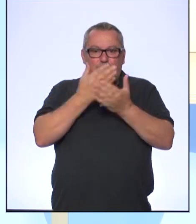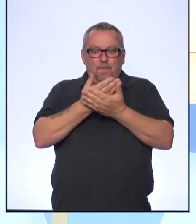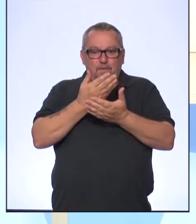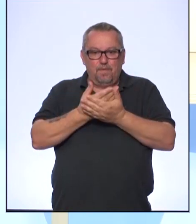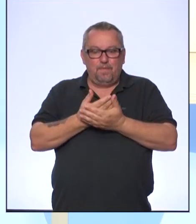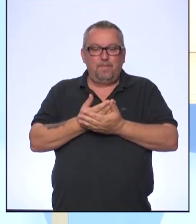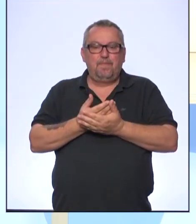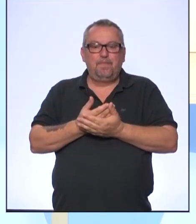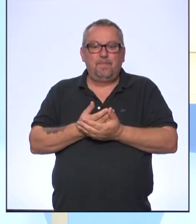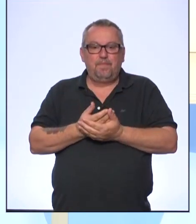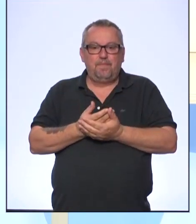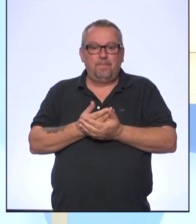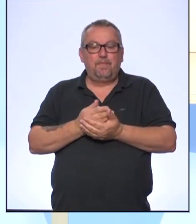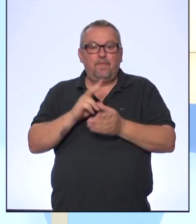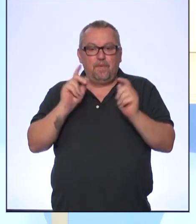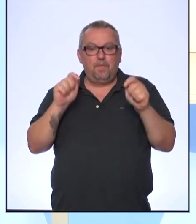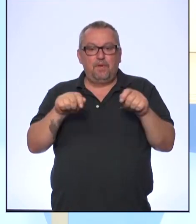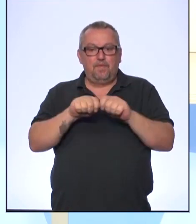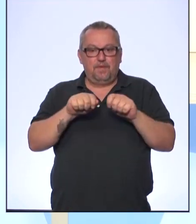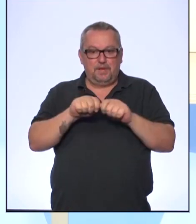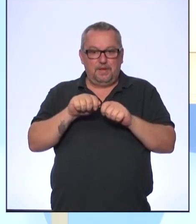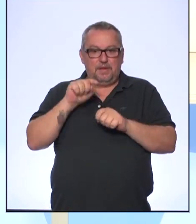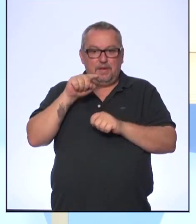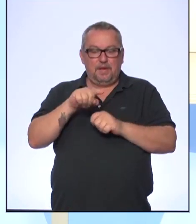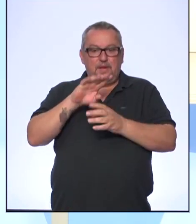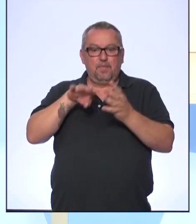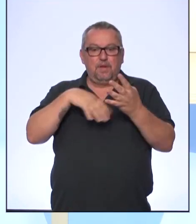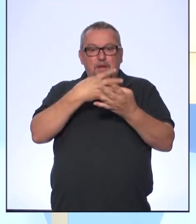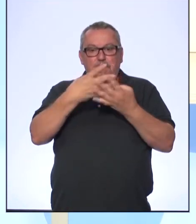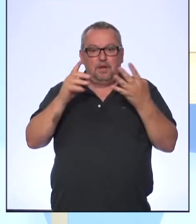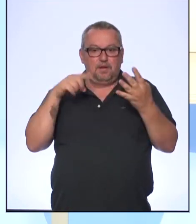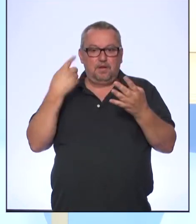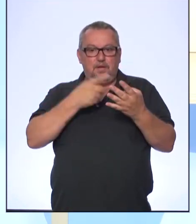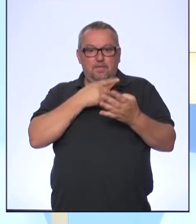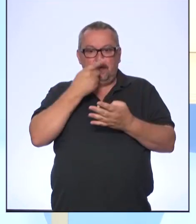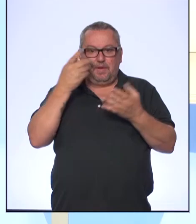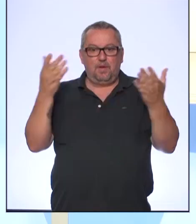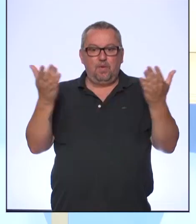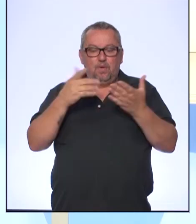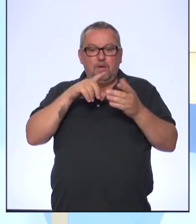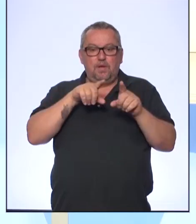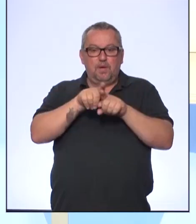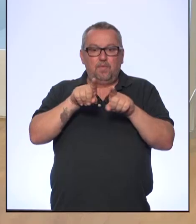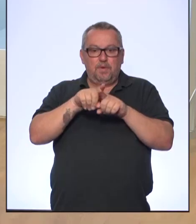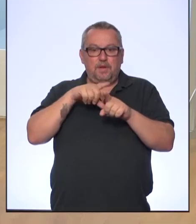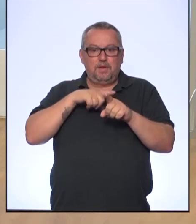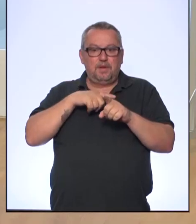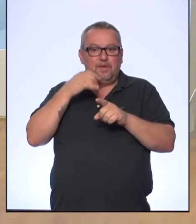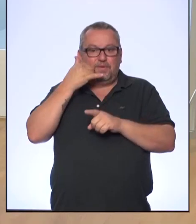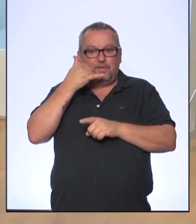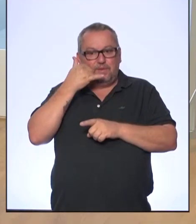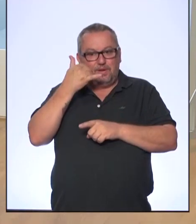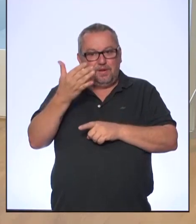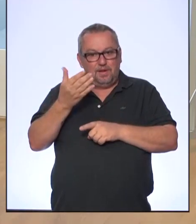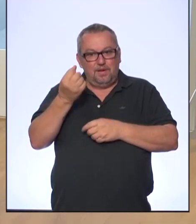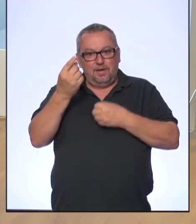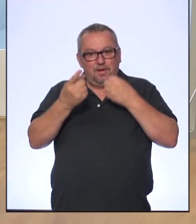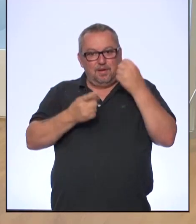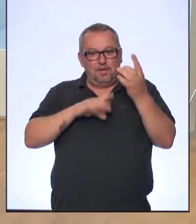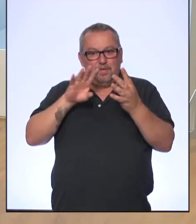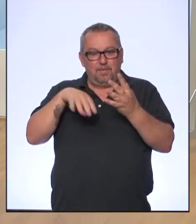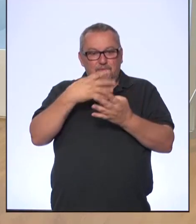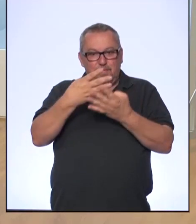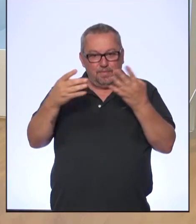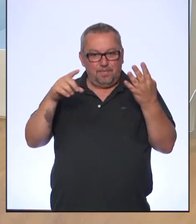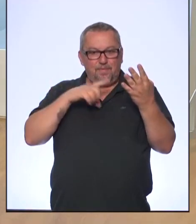área de informática, vocês vão poder fazer. Essa planilha que nós vamos falar sobre hoje, ela também existe no seu celular. Algumas planilhas